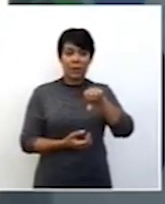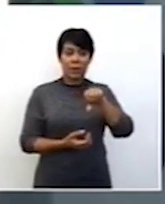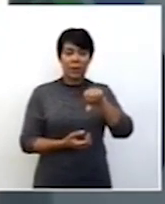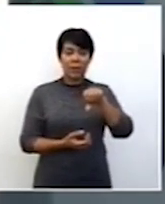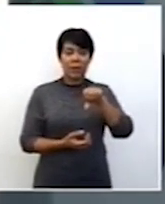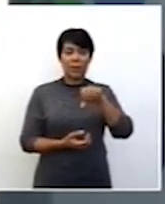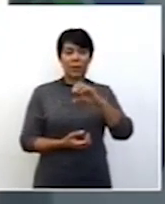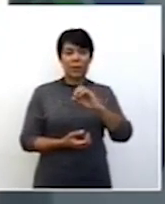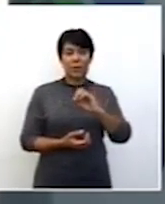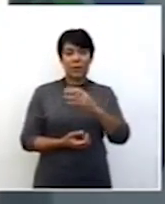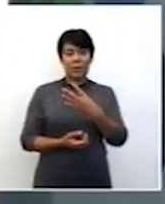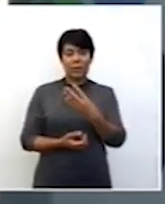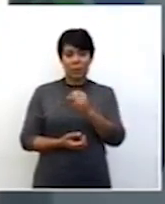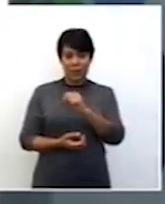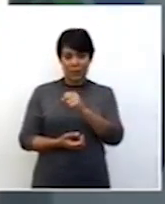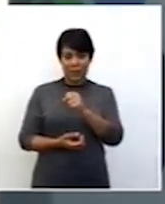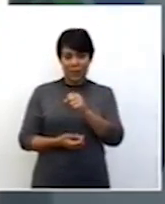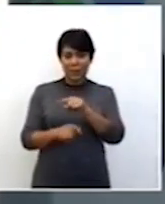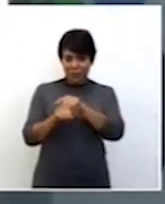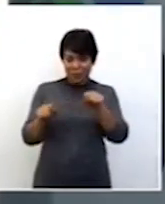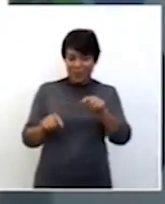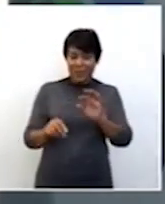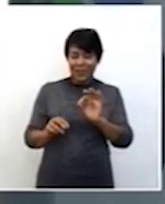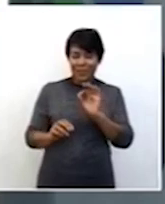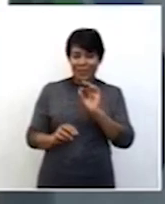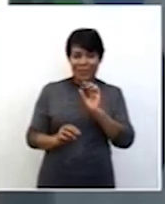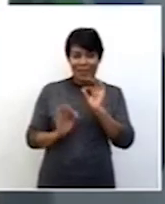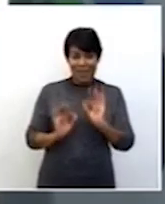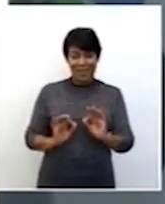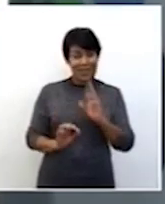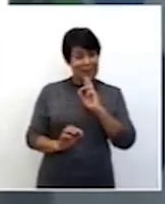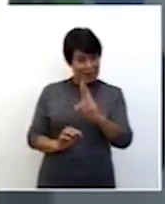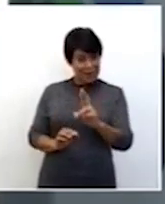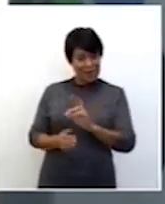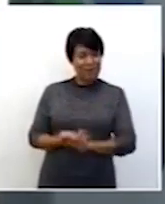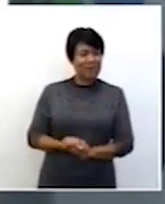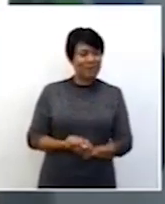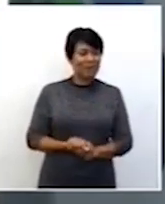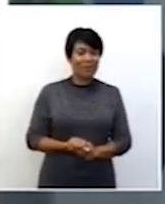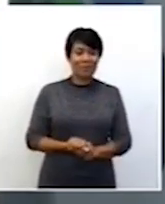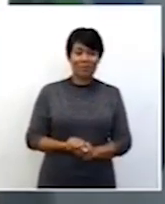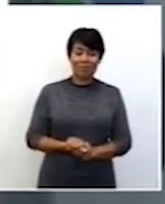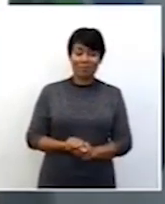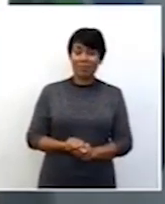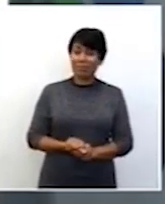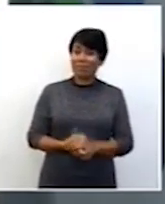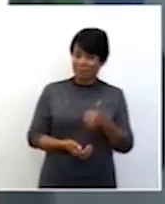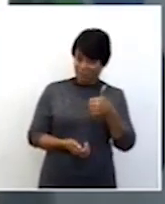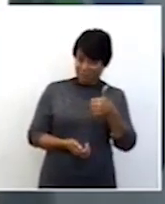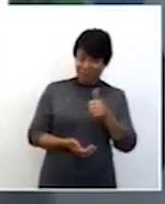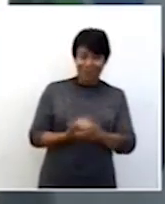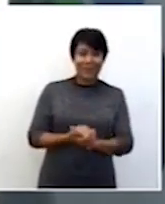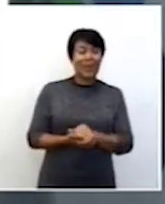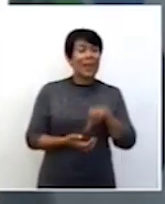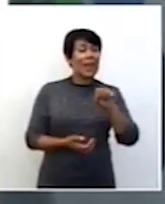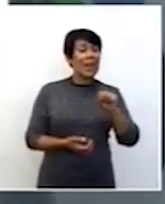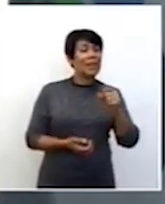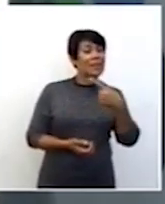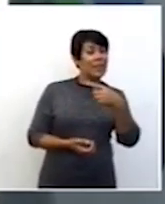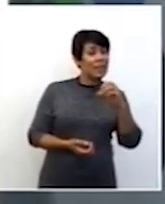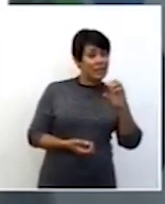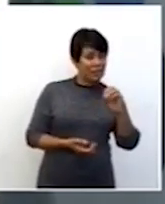59.048, como acertaram aí na resolução. Olha que legal, né? Tranquilo. E para o S100?